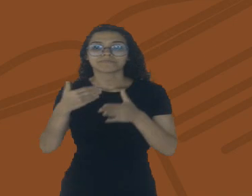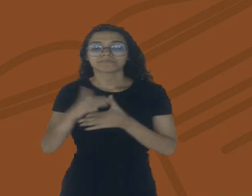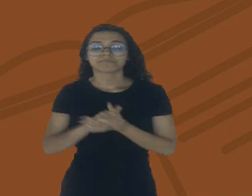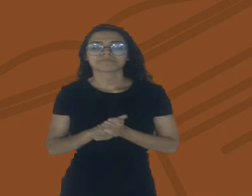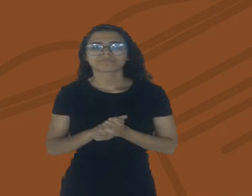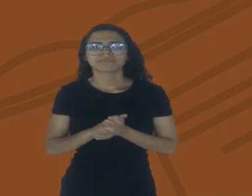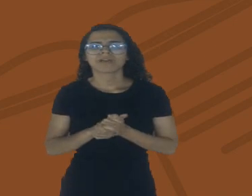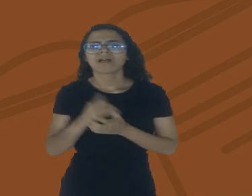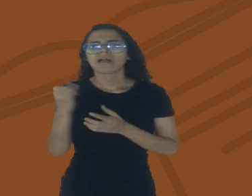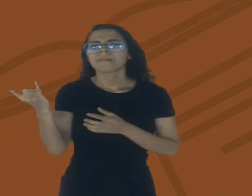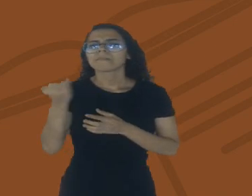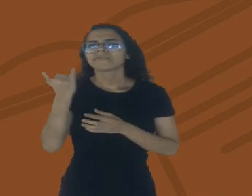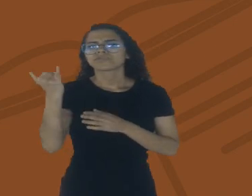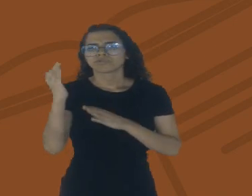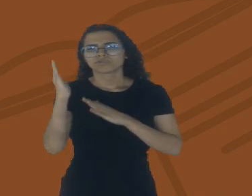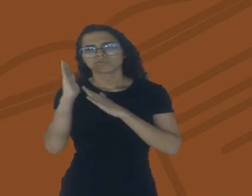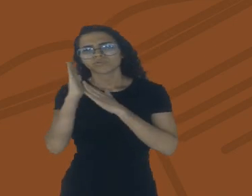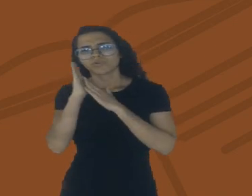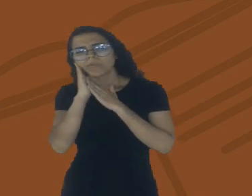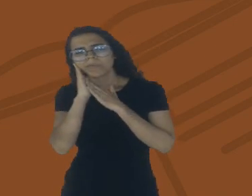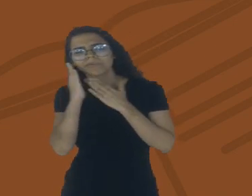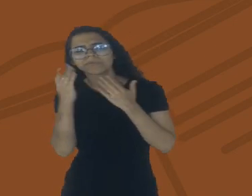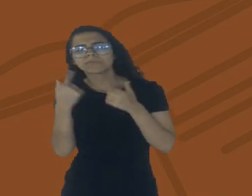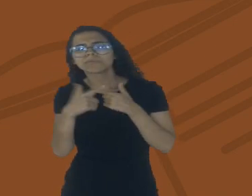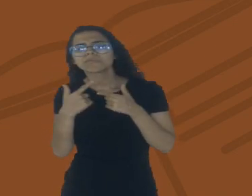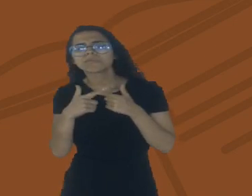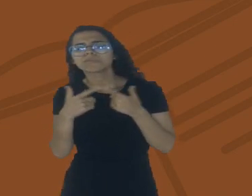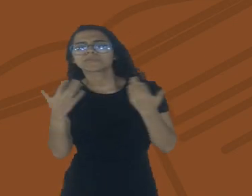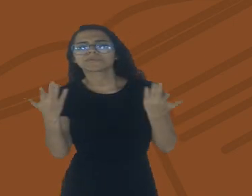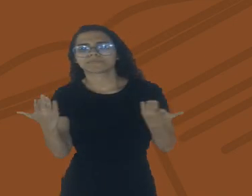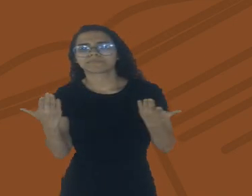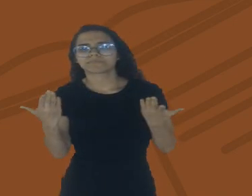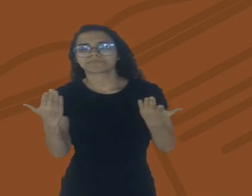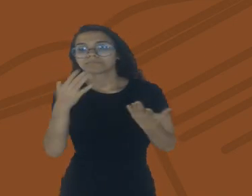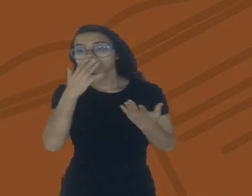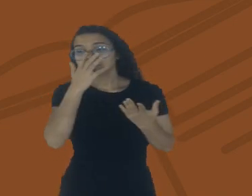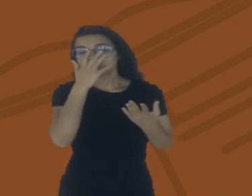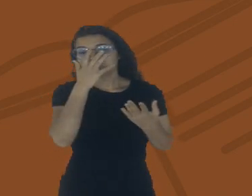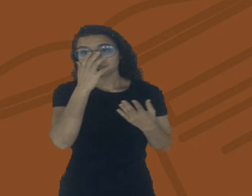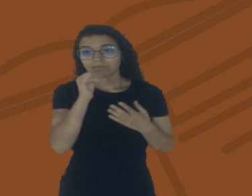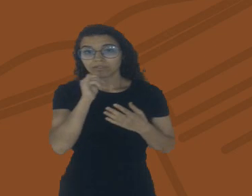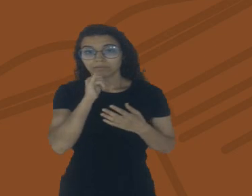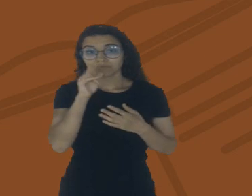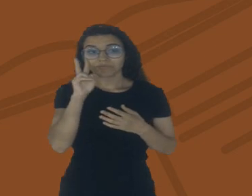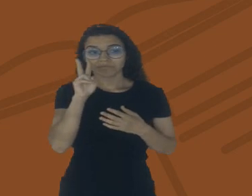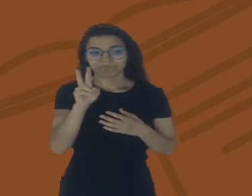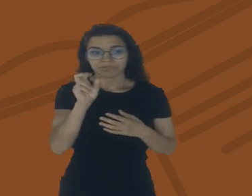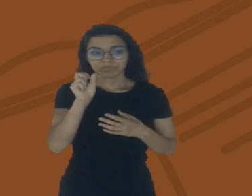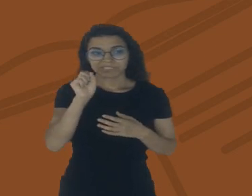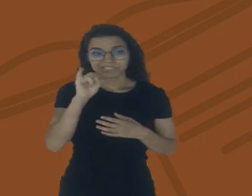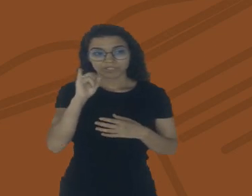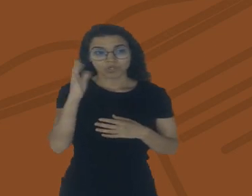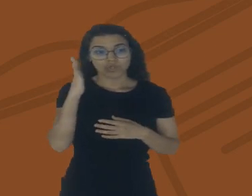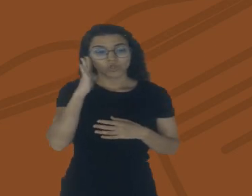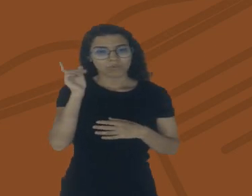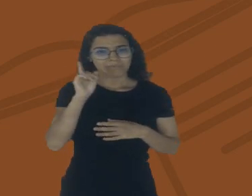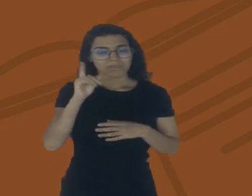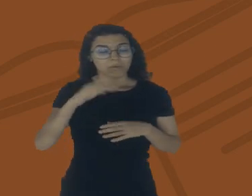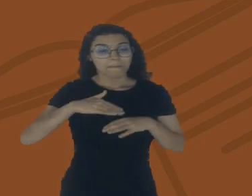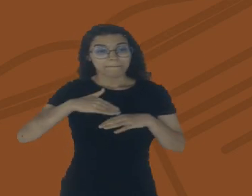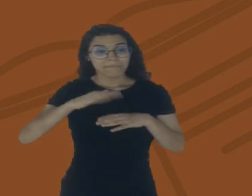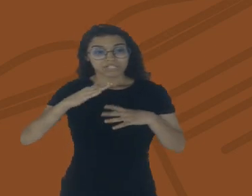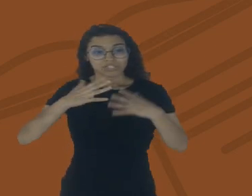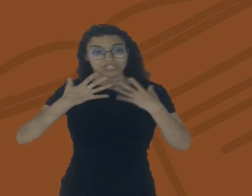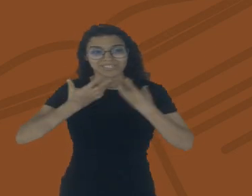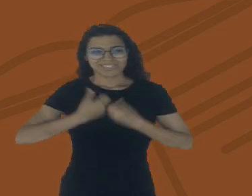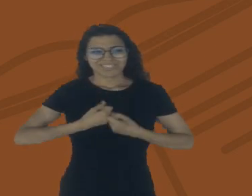E qual a importância de dormir? Né? Se a gente já viu que se a gente não dorme, a gente aumenta o nível de cansaço, a gente